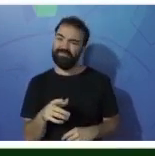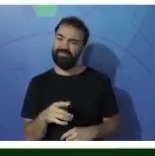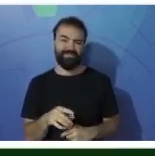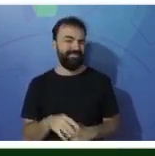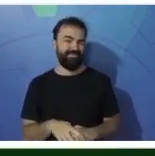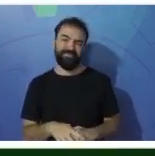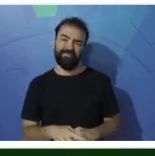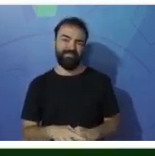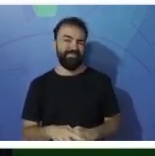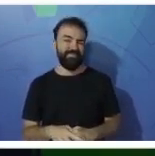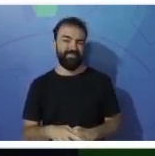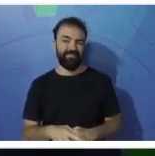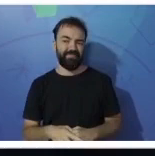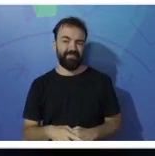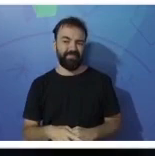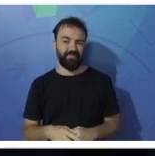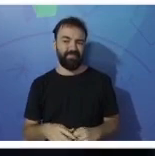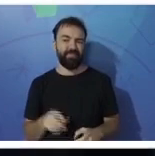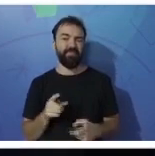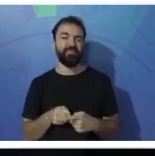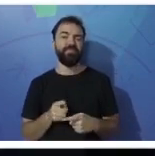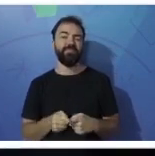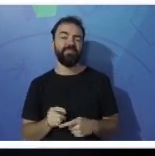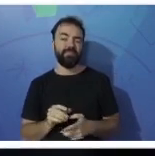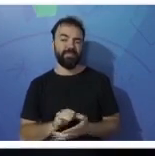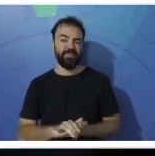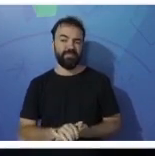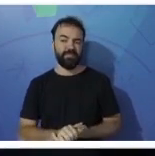Papai Noel não estava muito rico? Vamos ver.